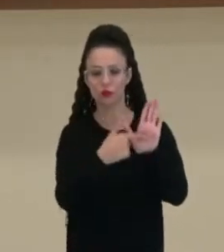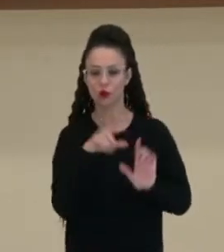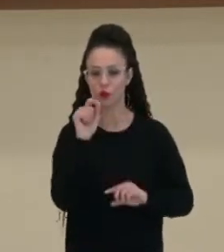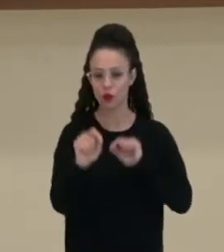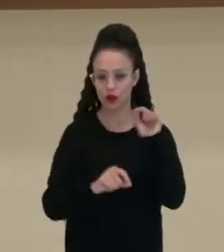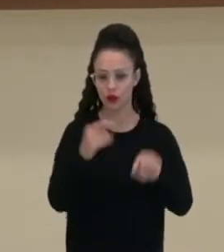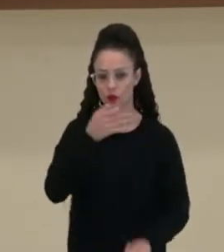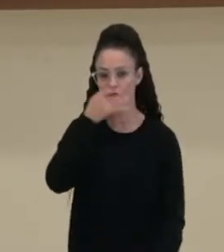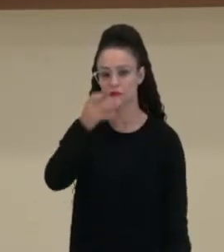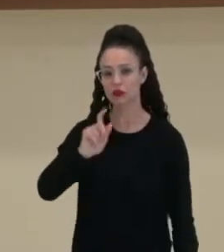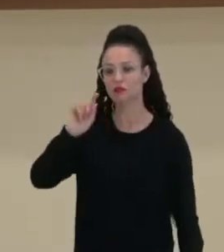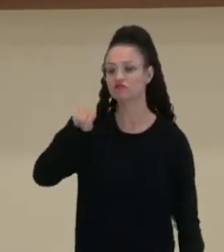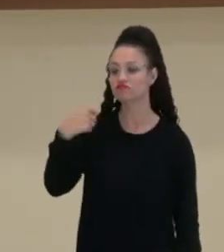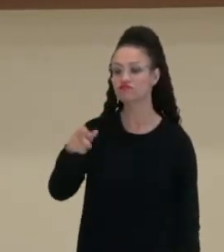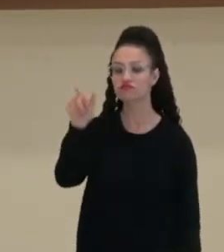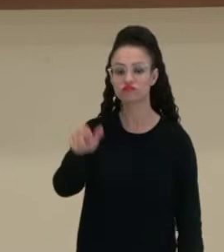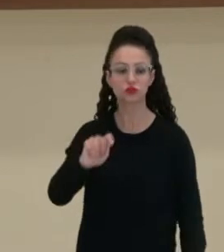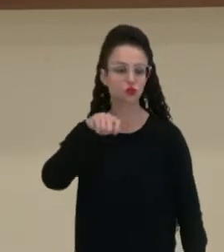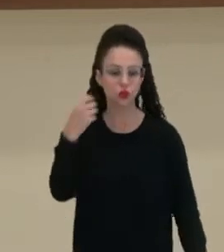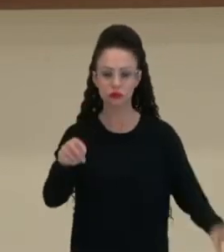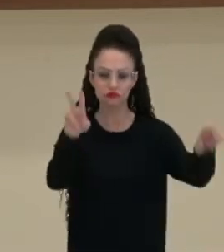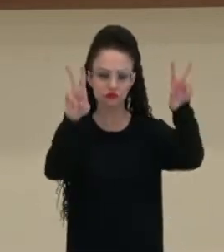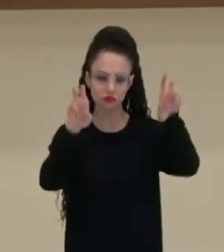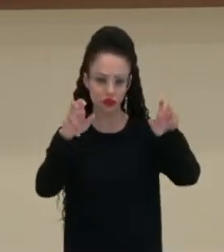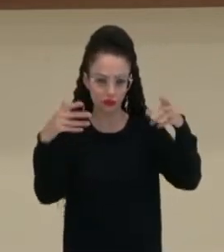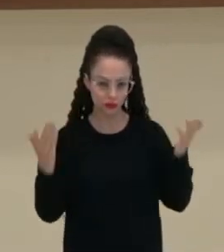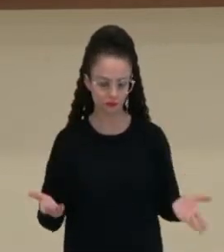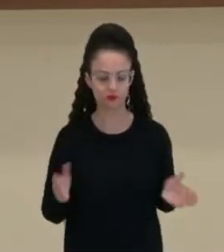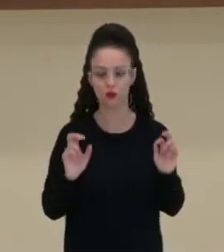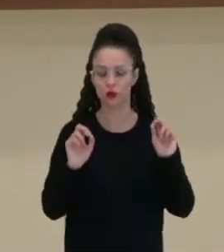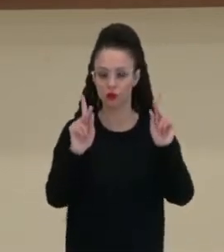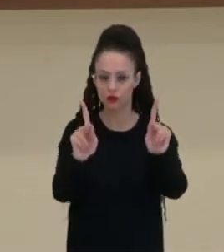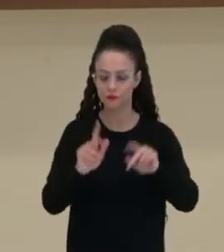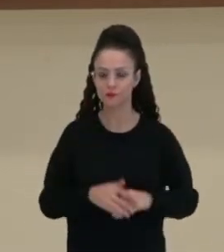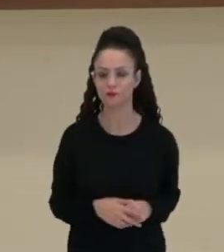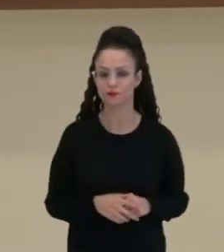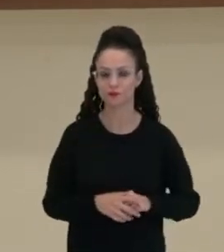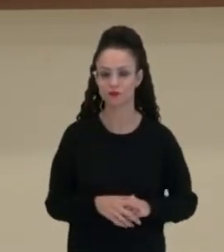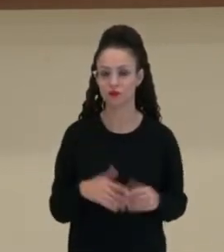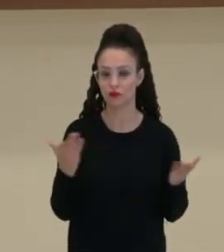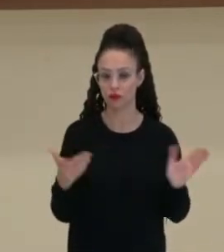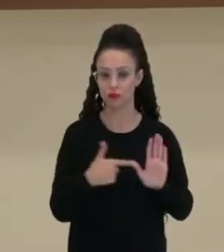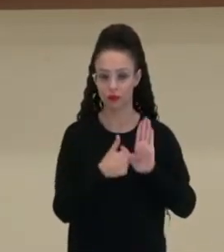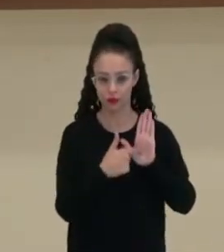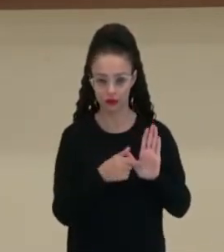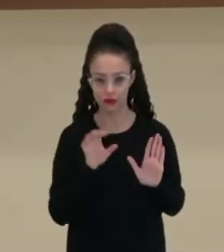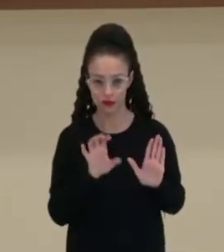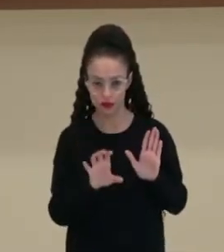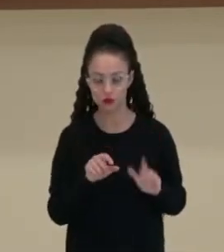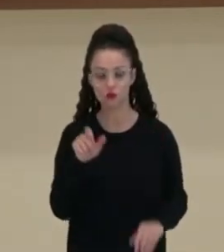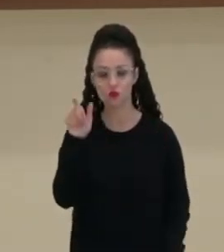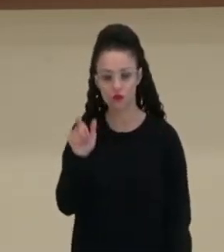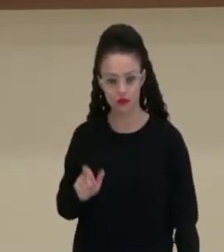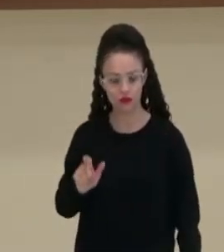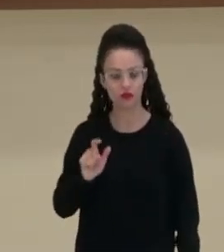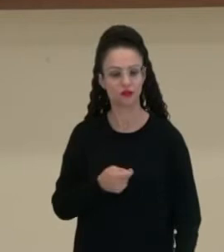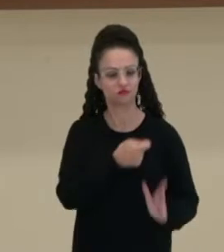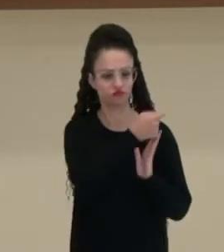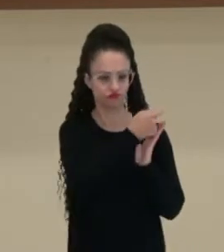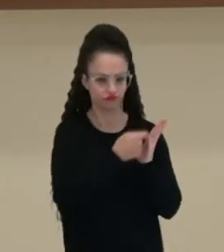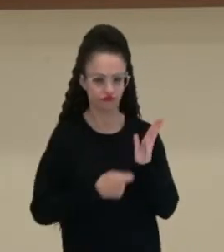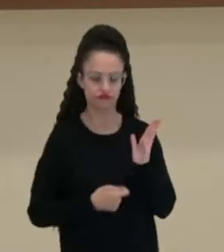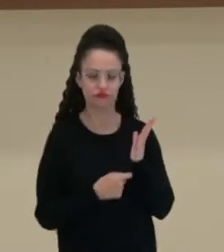alguém sobre um determinado tema. Muito bem. Para expressar isso, esse autor vai defender o